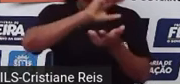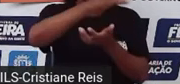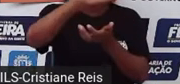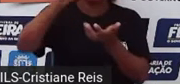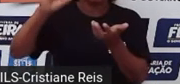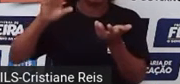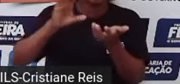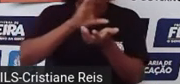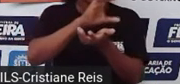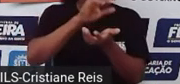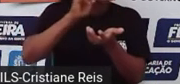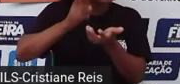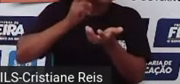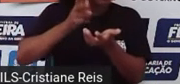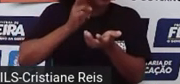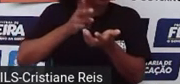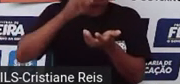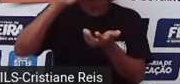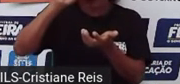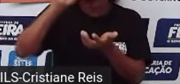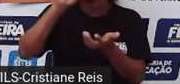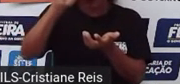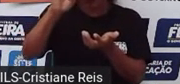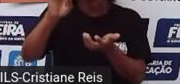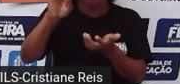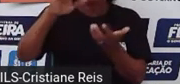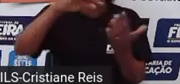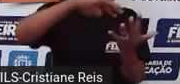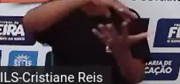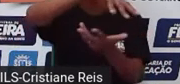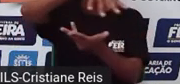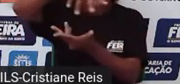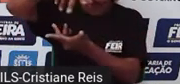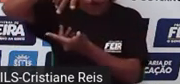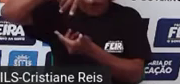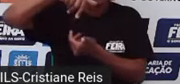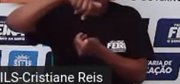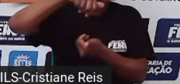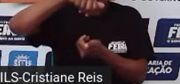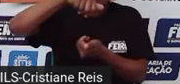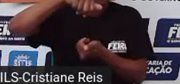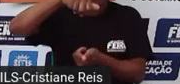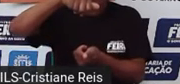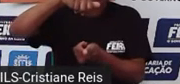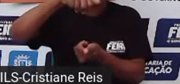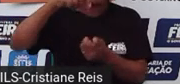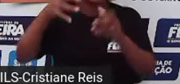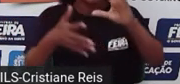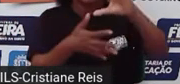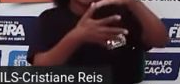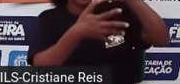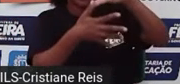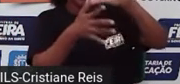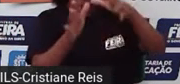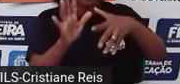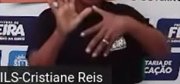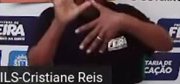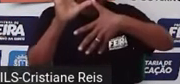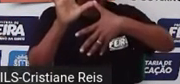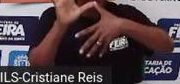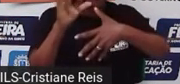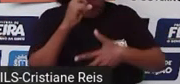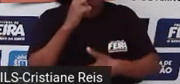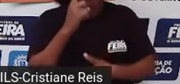lá na na nossa aula da Europa você vai encontrar o nosso Mapa Mundi da divisão Continental aí você já sabe né já tão